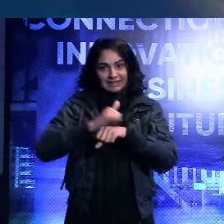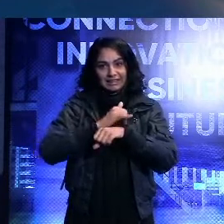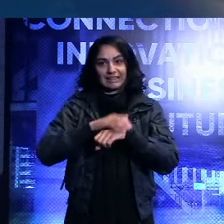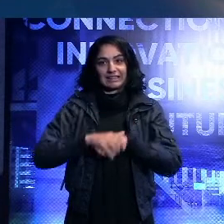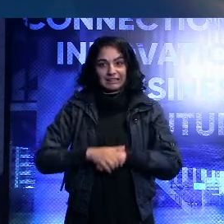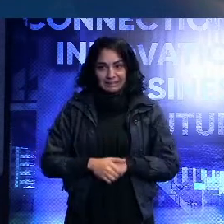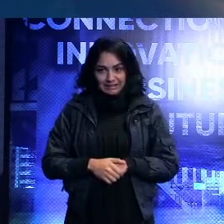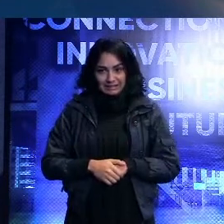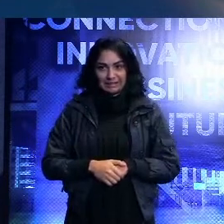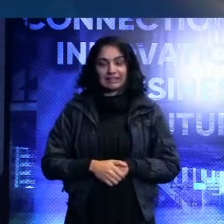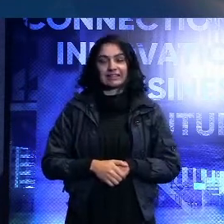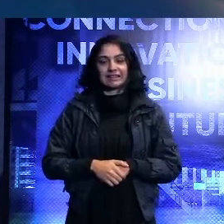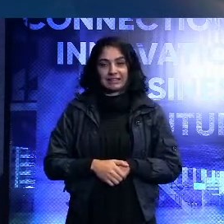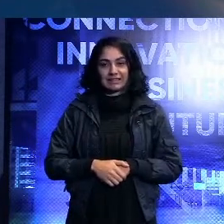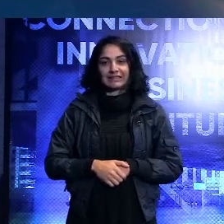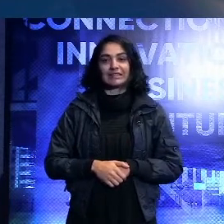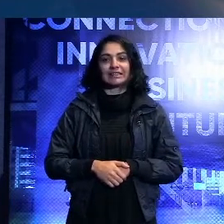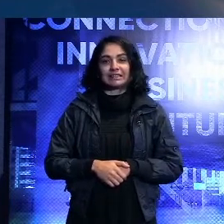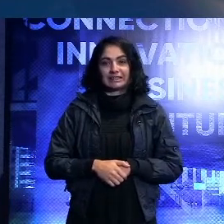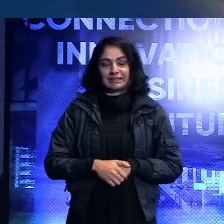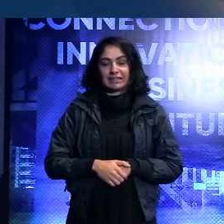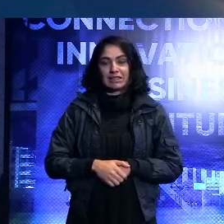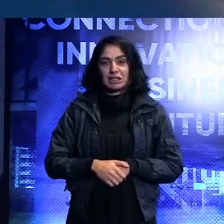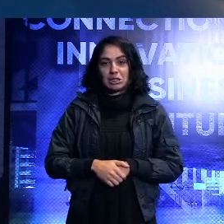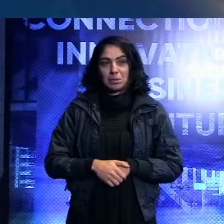Falando de usar, vamos usar o passador de slide.